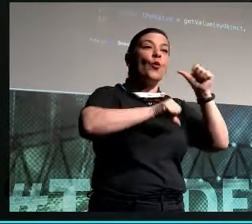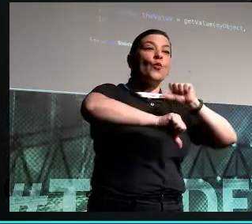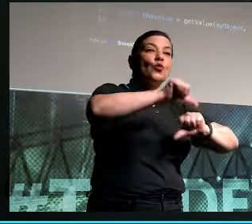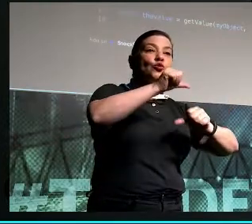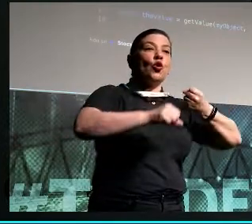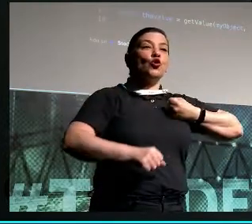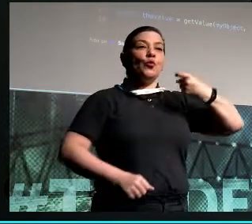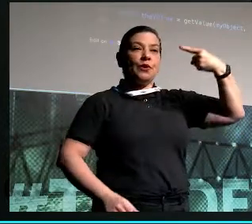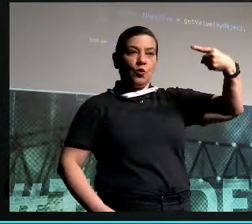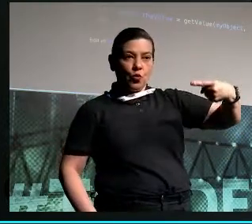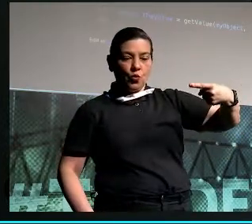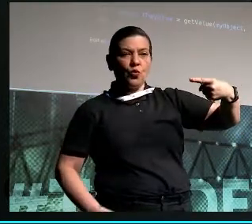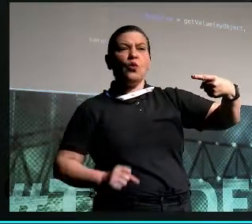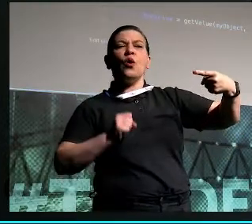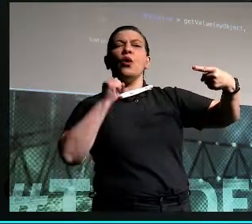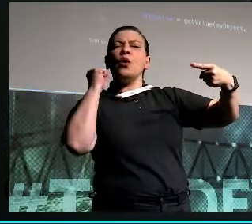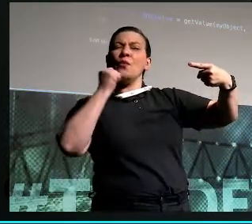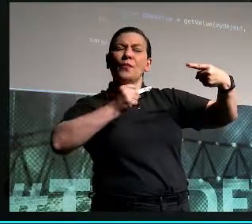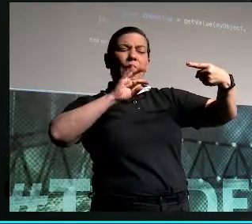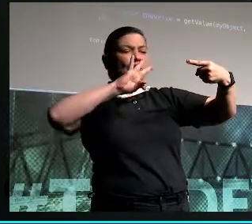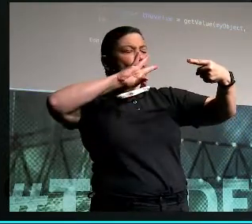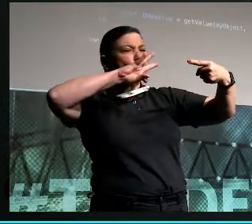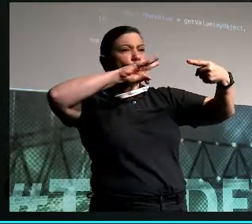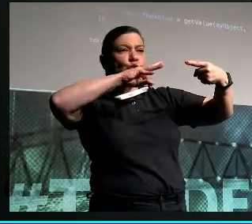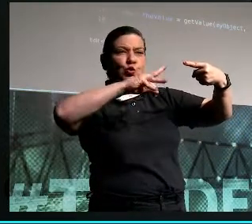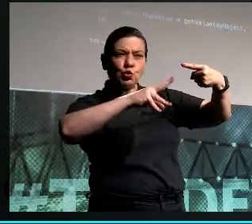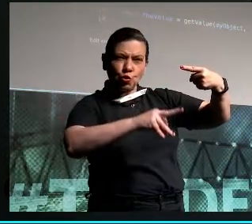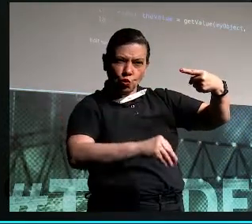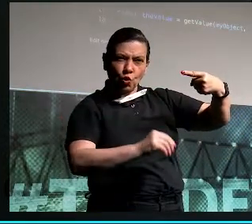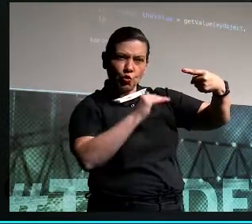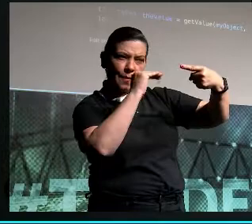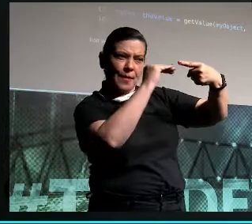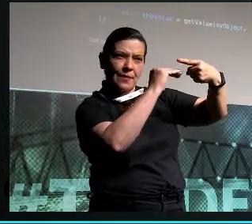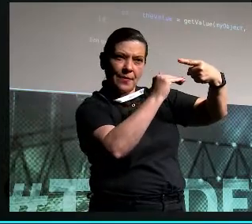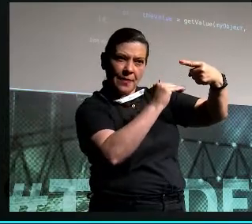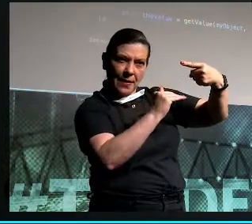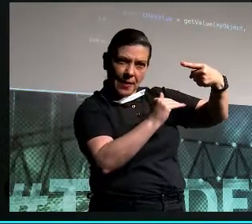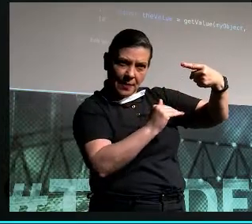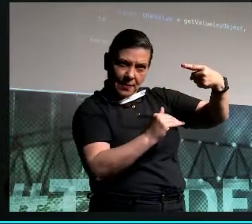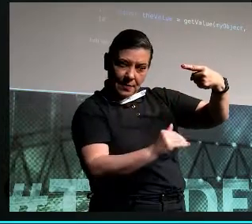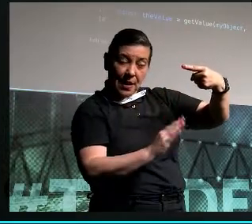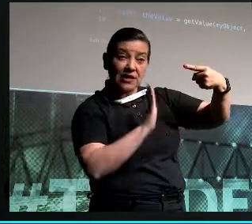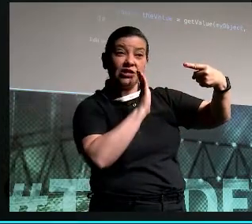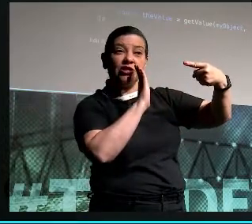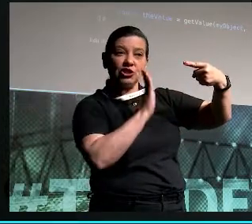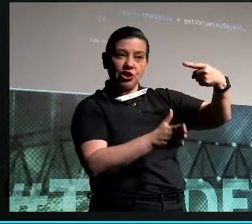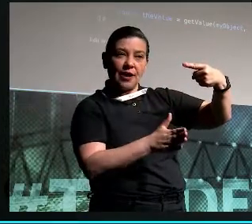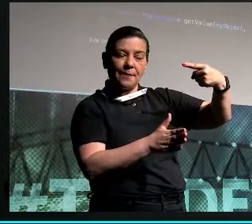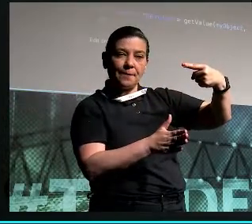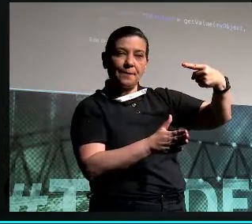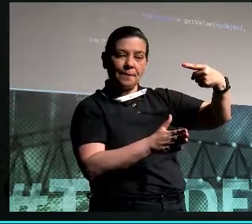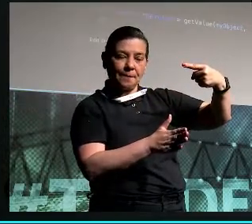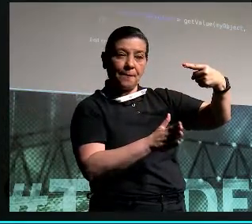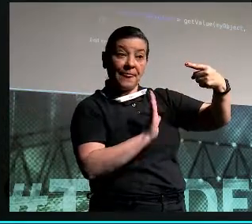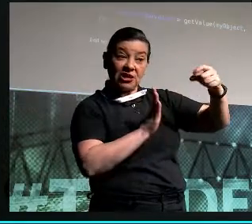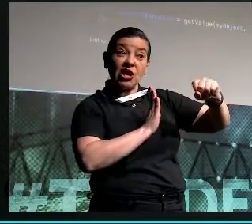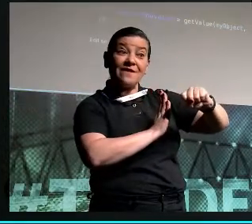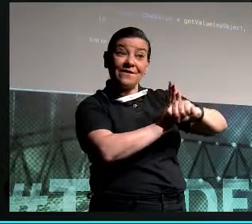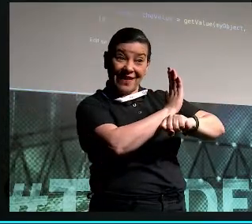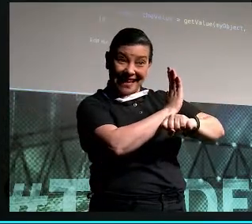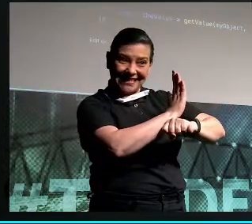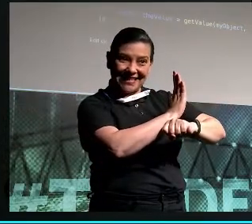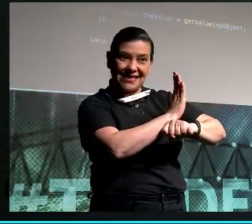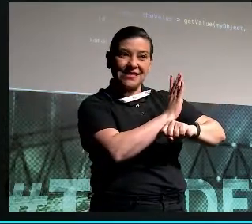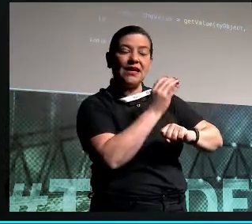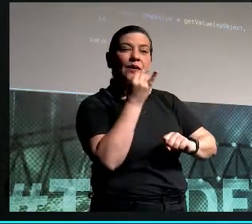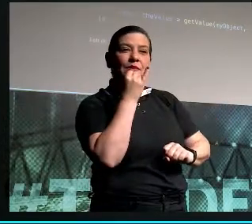eu posso pegar todos os valores, dado todas as propriedades válidas desse objeto. Aqui